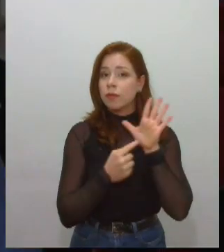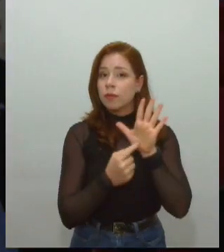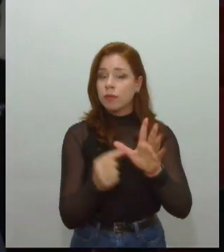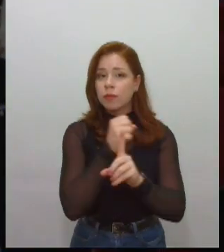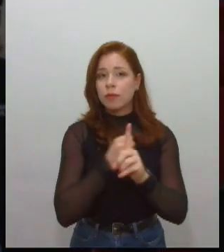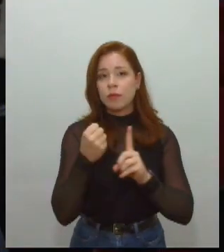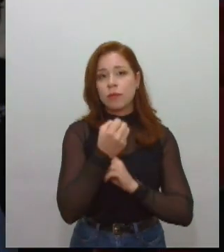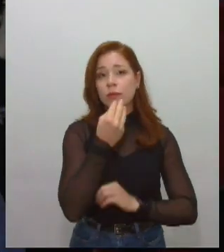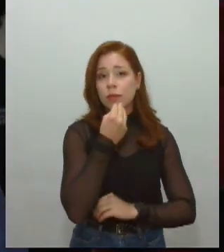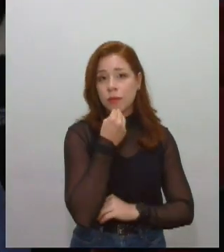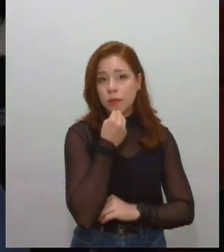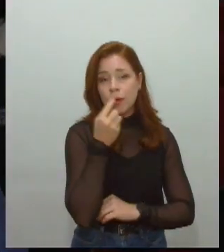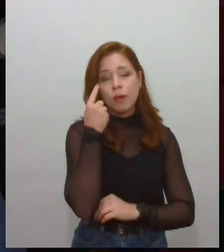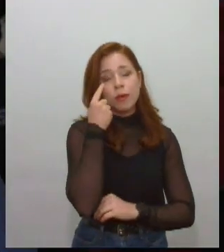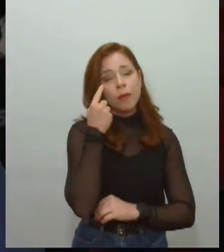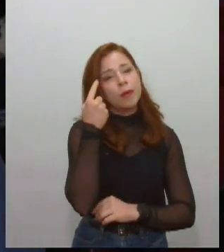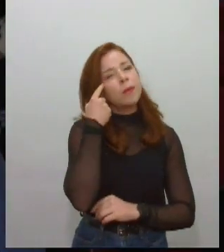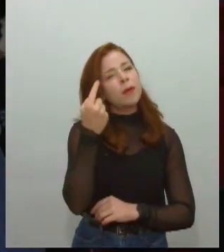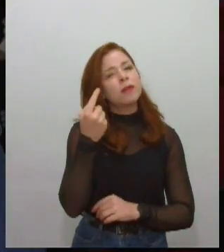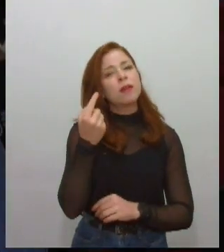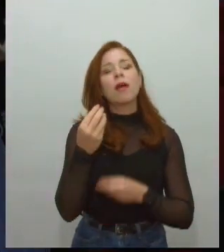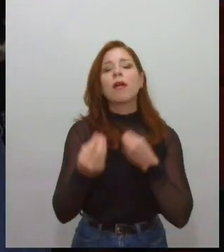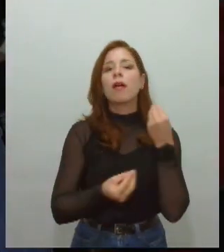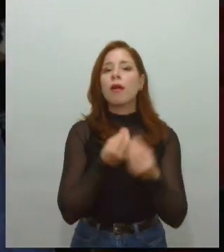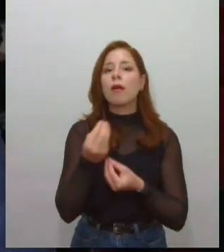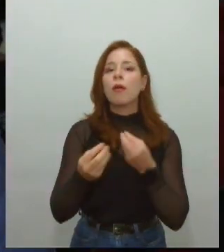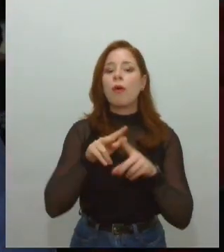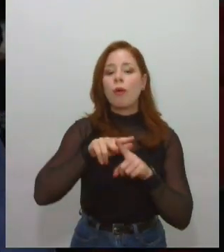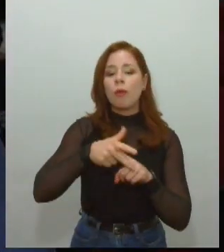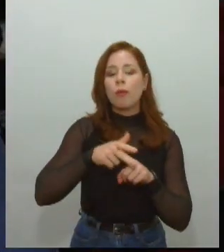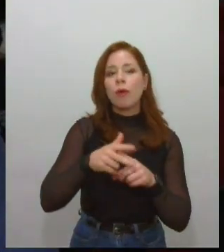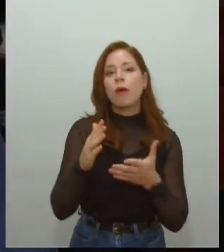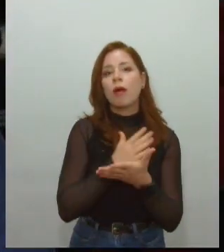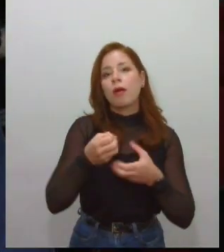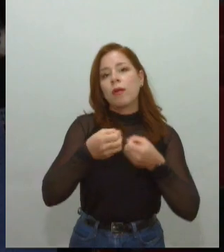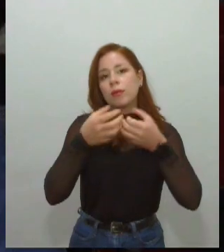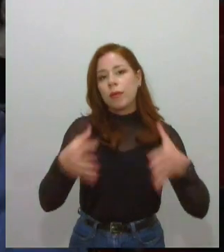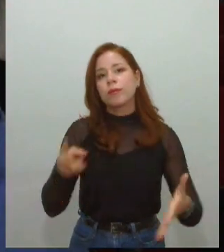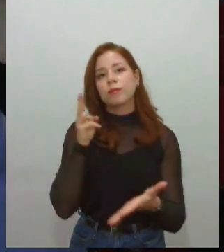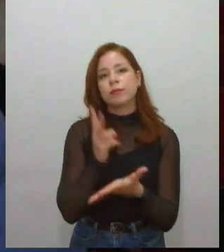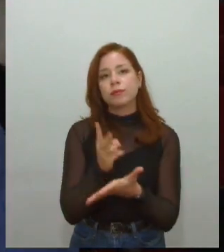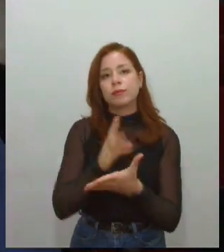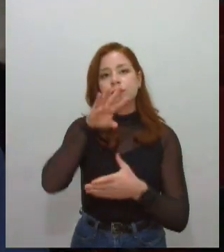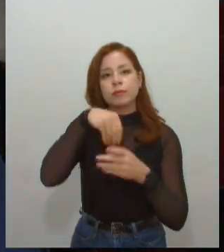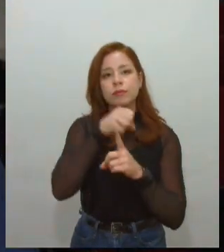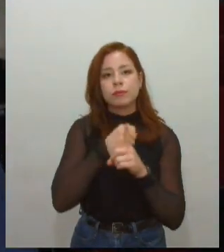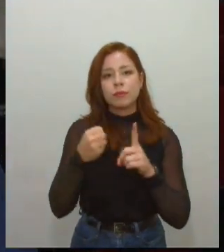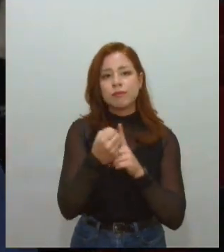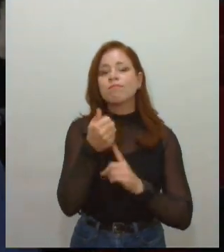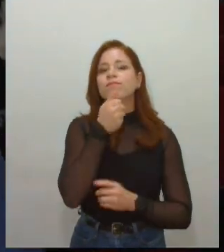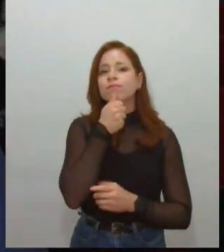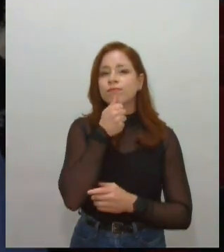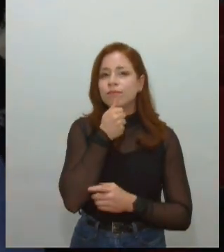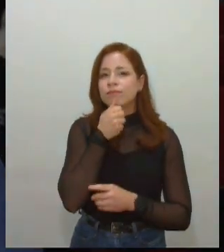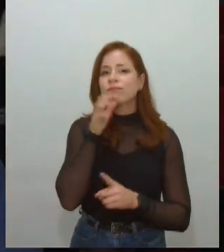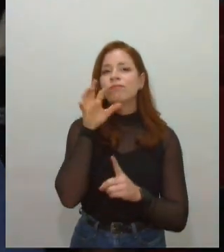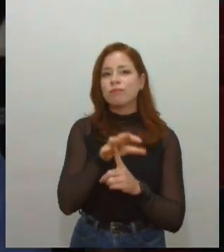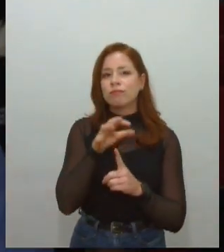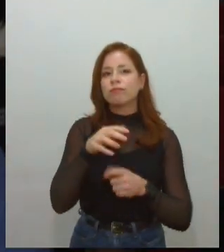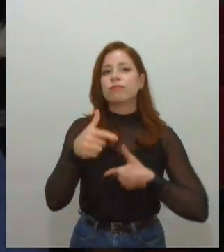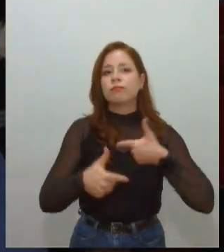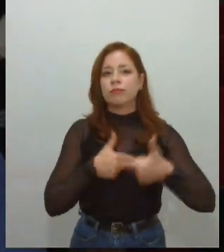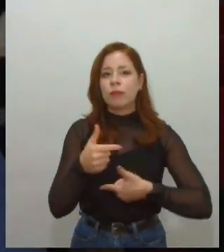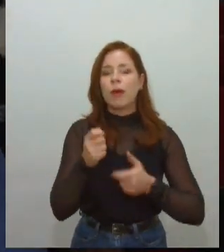essas mazelas que ainda persistem na sociedade, que ainda assolam o trabalhador e que precisam ser abolidas. Nós temos